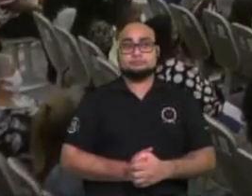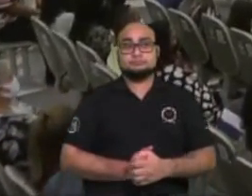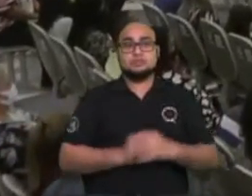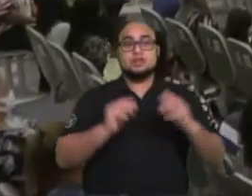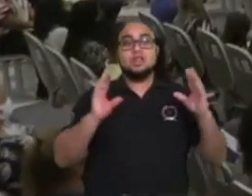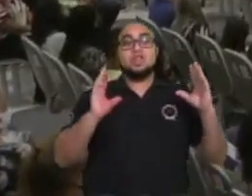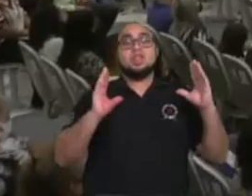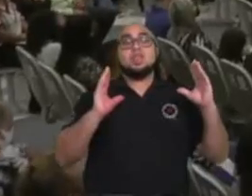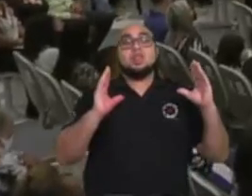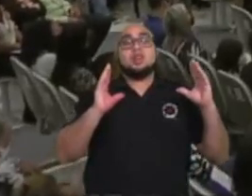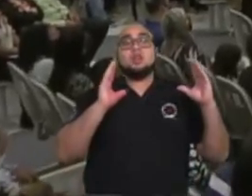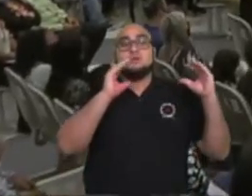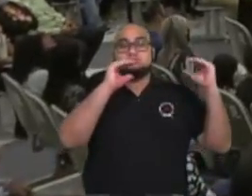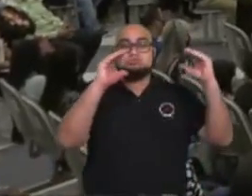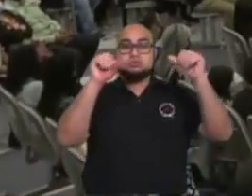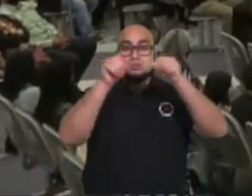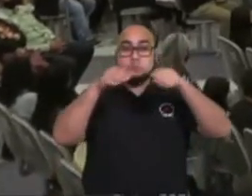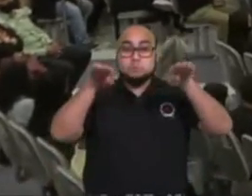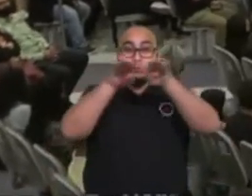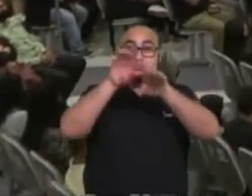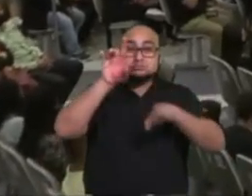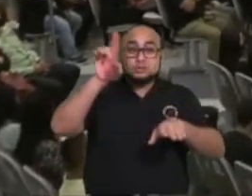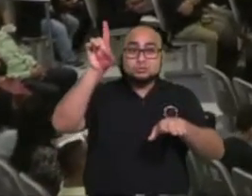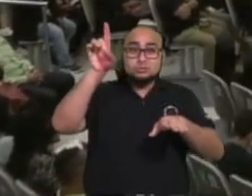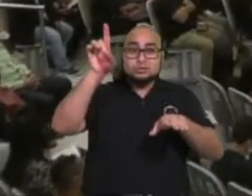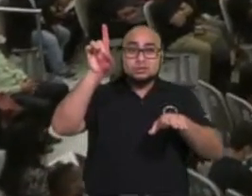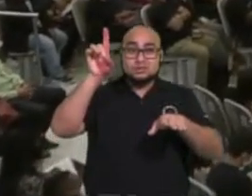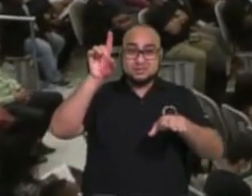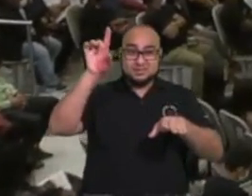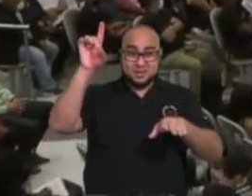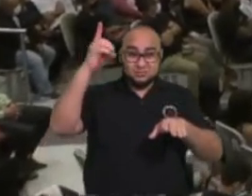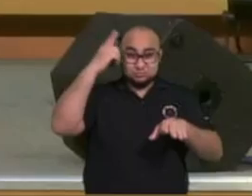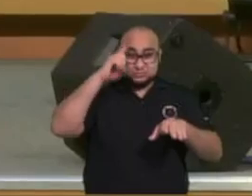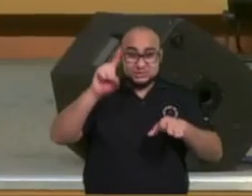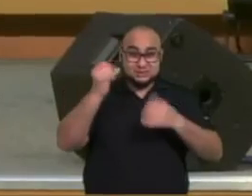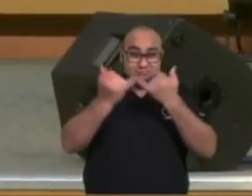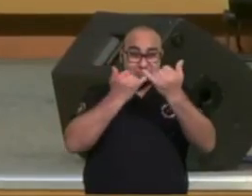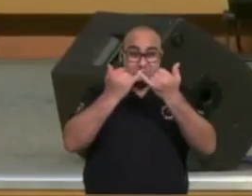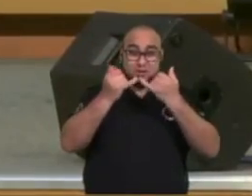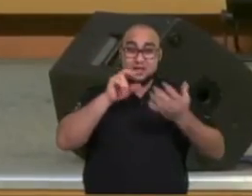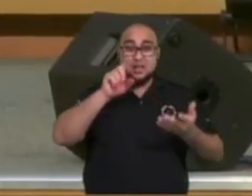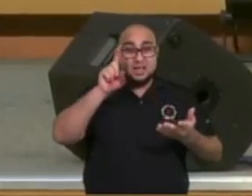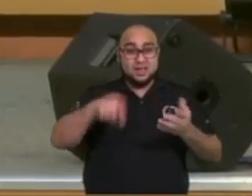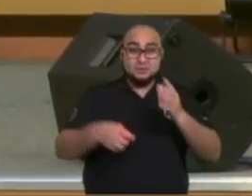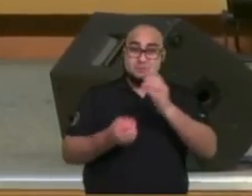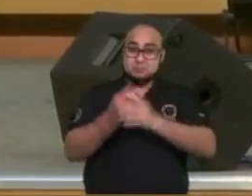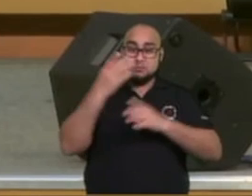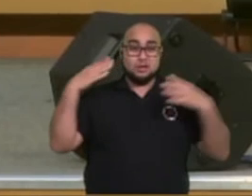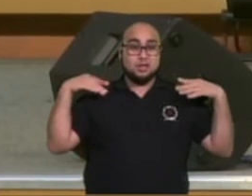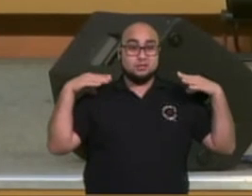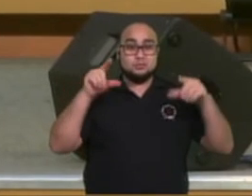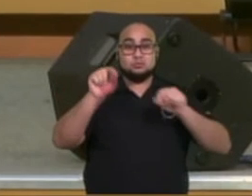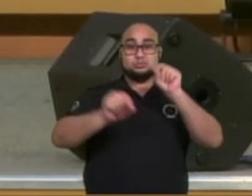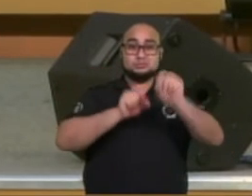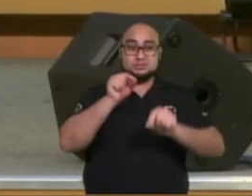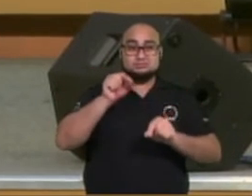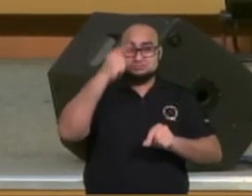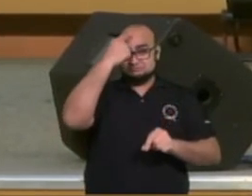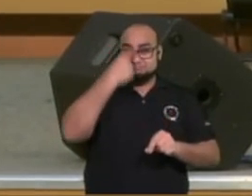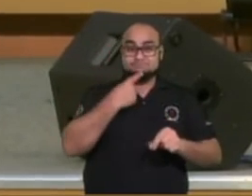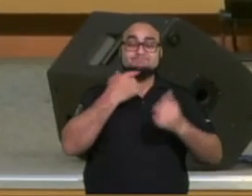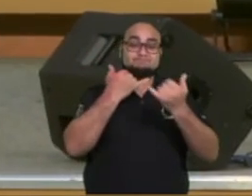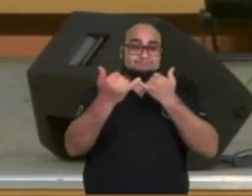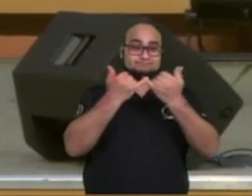semelhante ao altíssimo ele não é semelhante autismo ele é um anjo criado com definição você não você é semelhante a